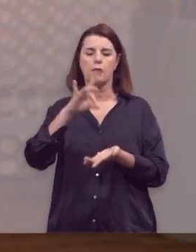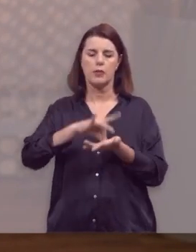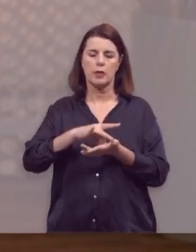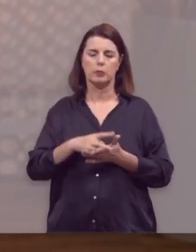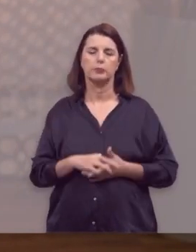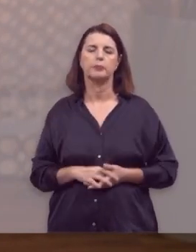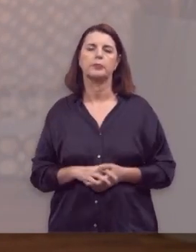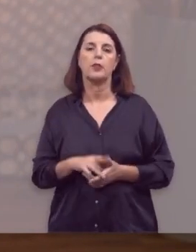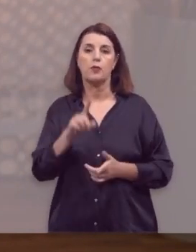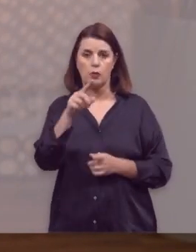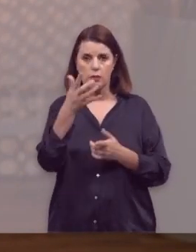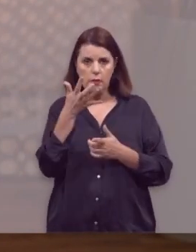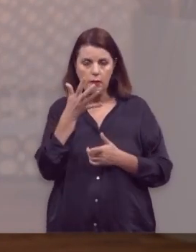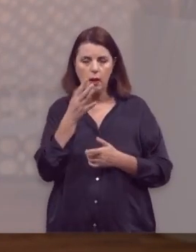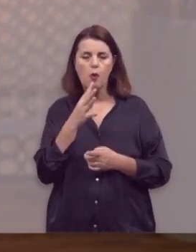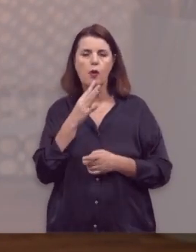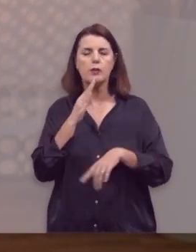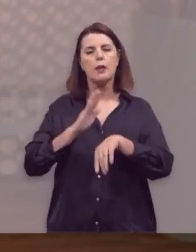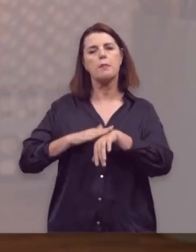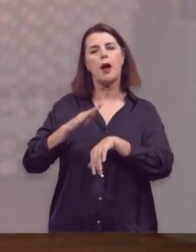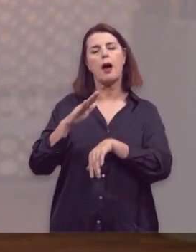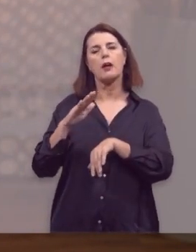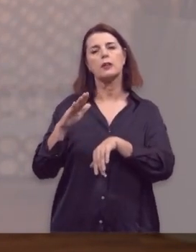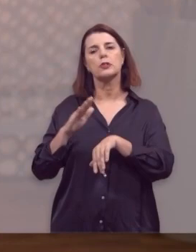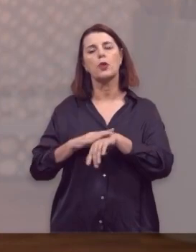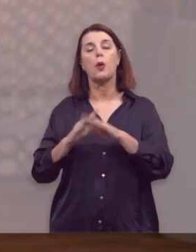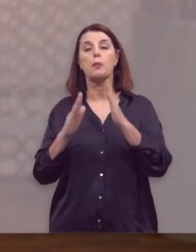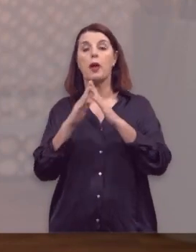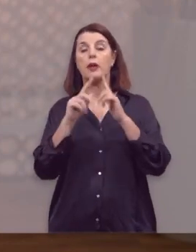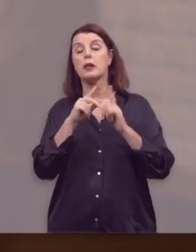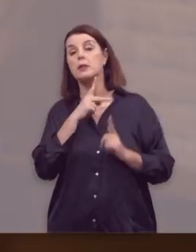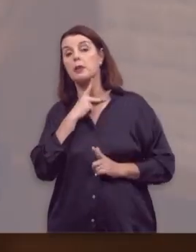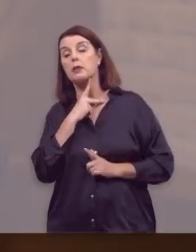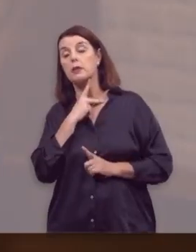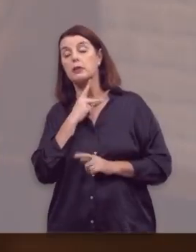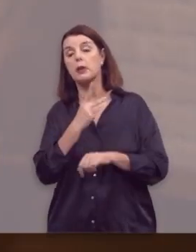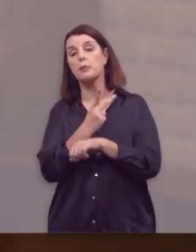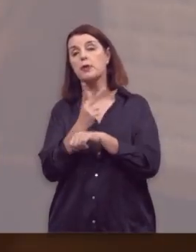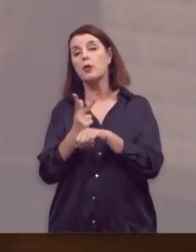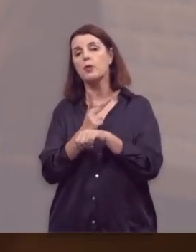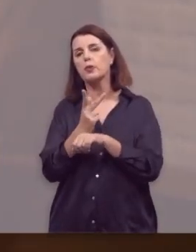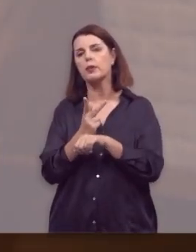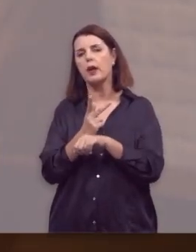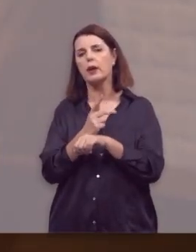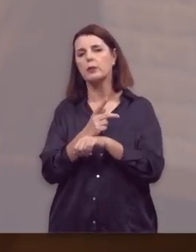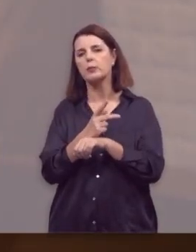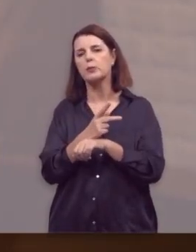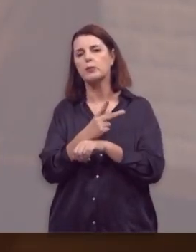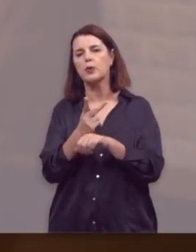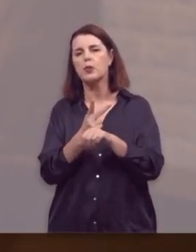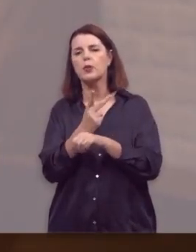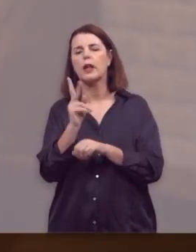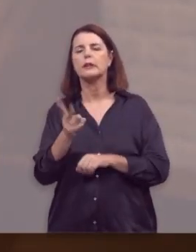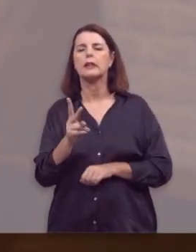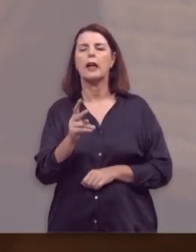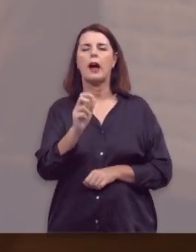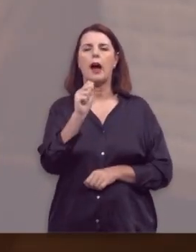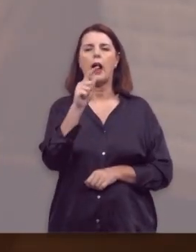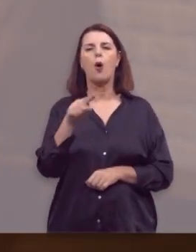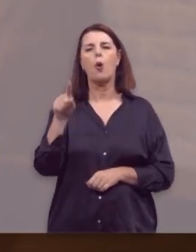youtube.com/IPB Oficial. Se você quer conhecer um pouquinho mais sobre a nossa igreja, é só você fazer isso, sempre buscar